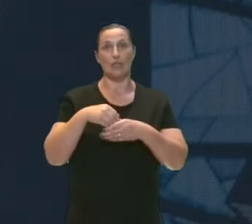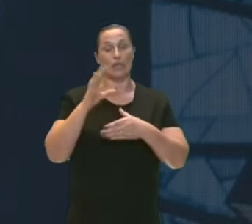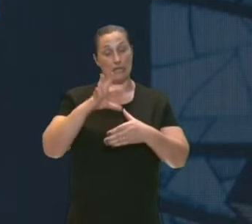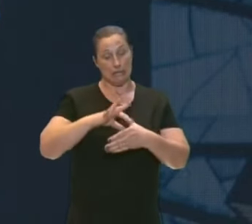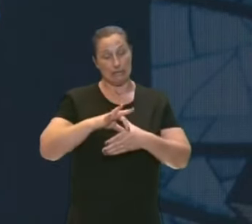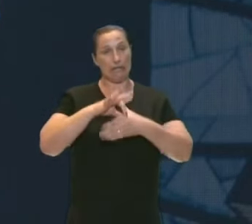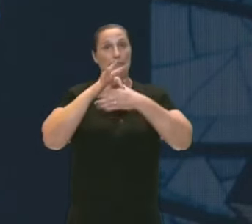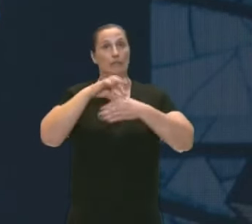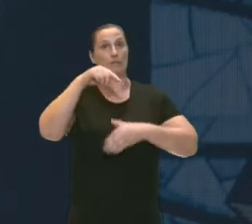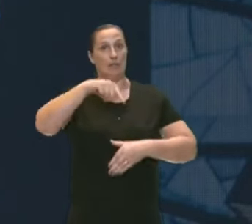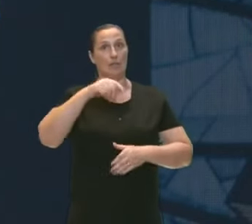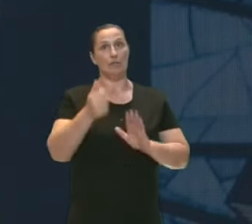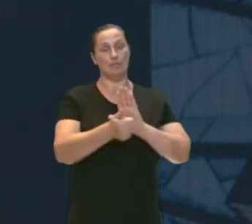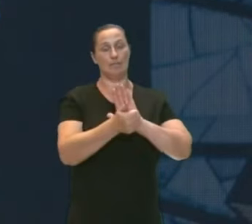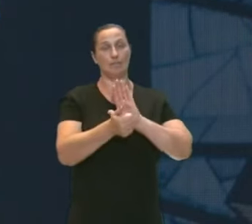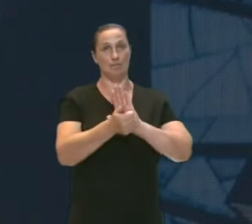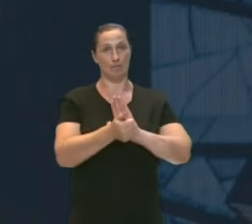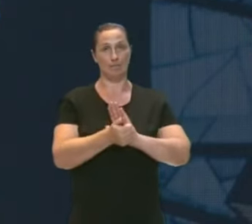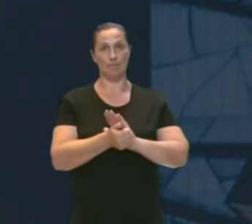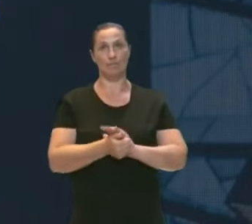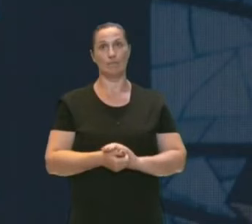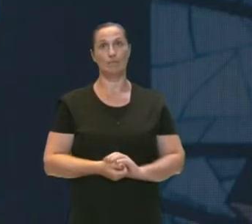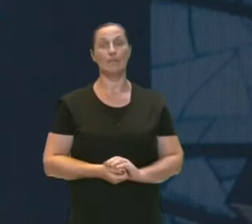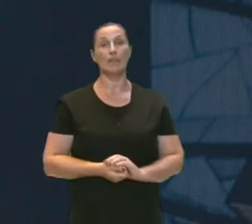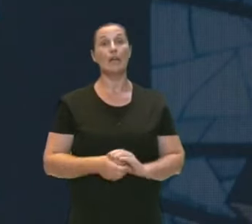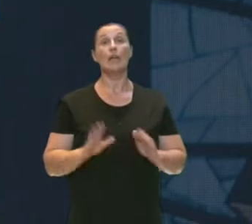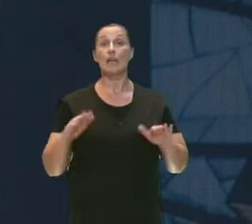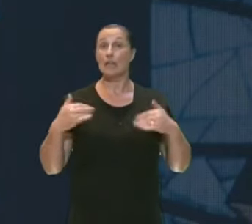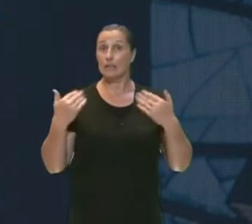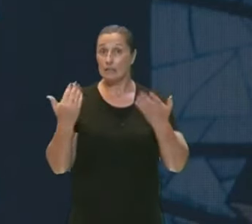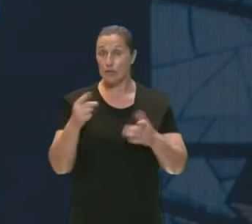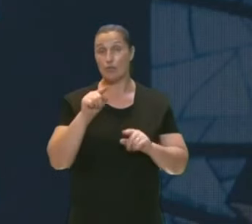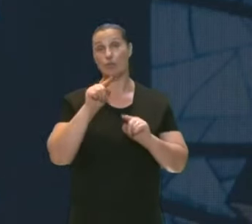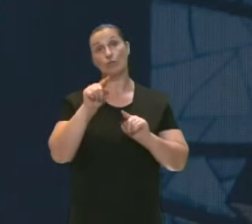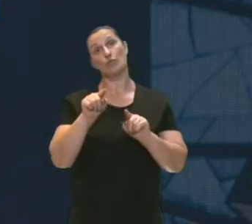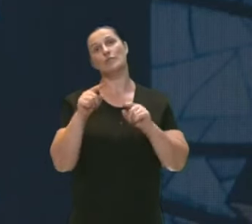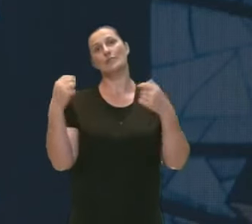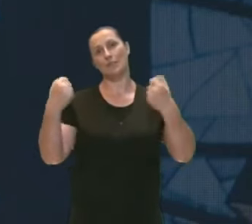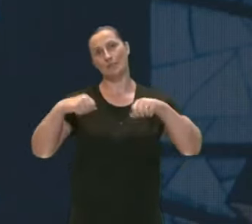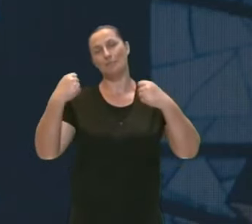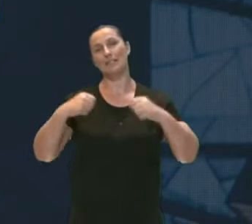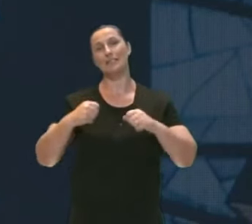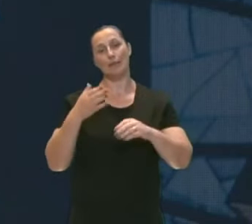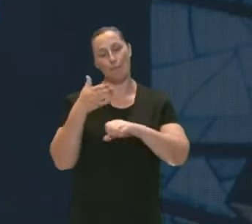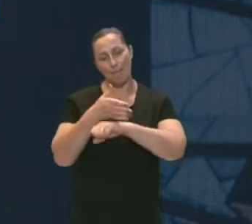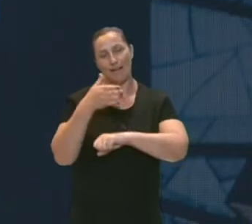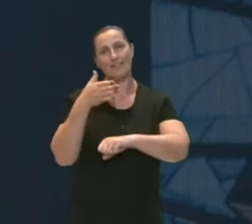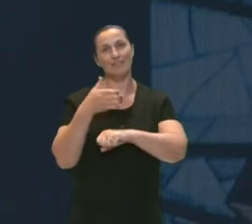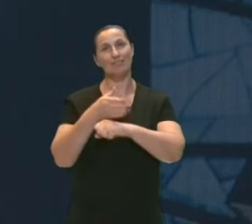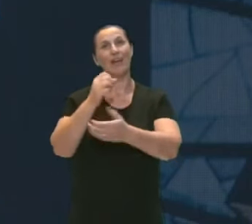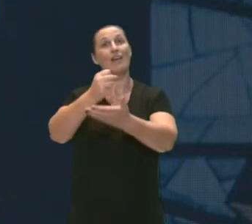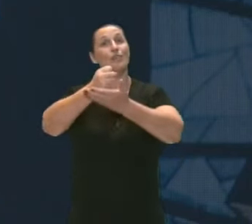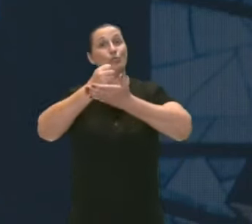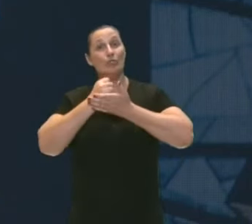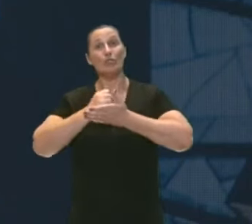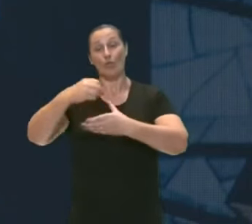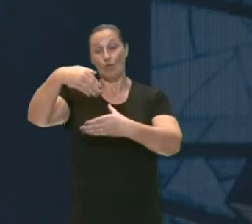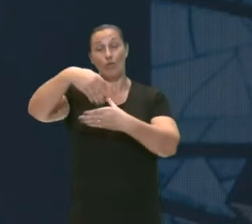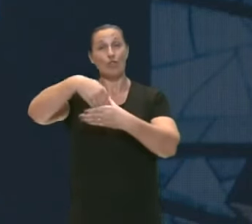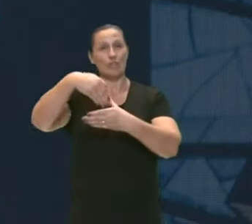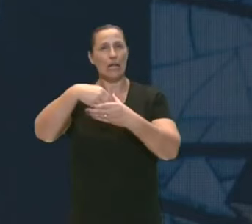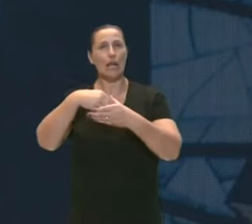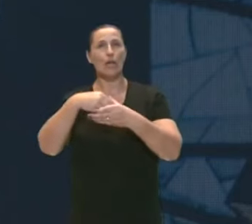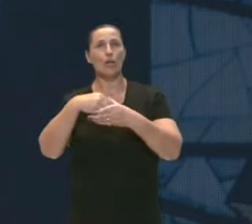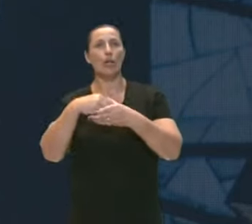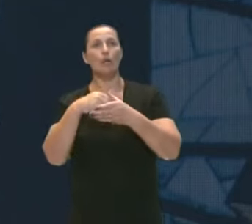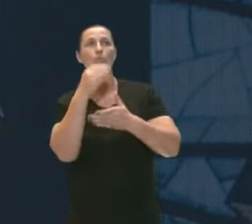aqui da nossa igreja. Então, esse é o tempo de você participar conosco, tá? Colocando